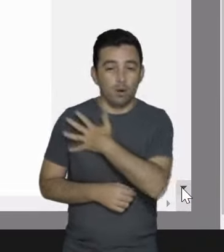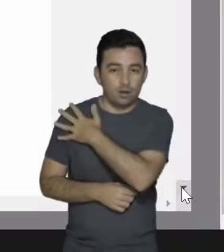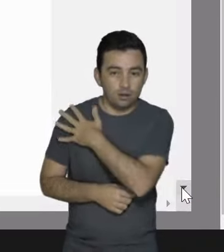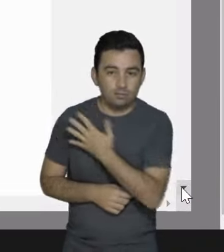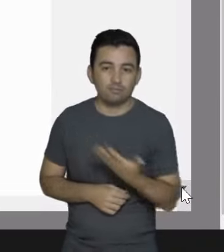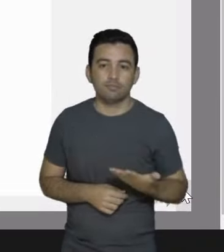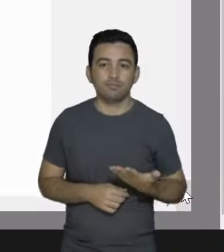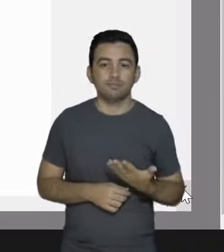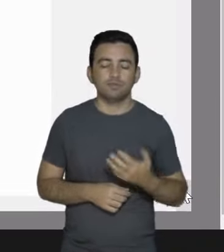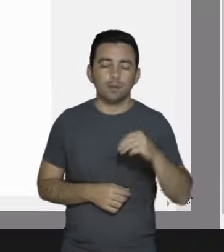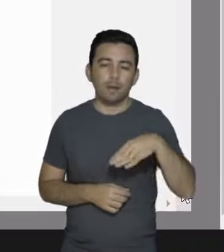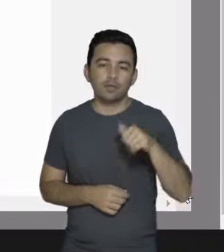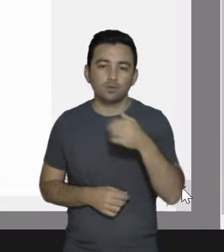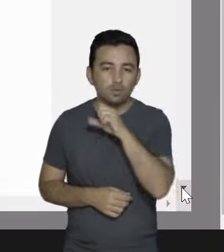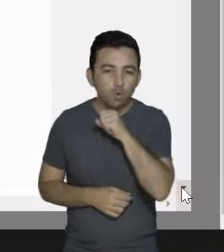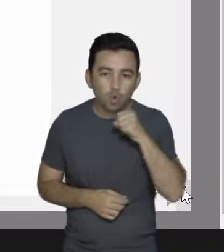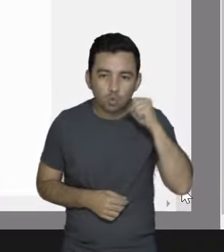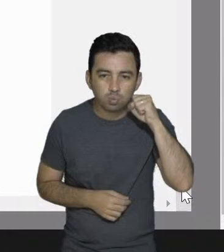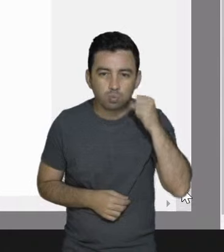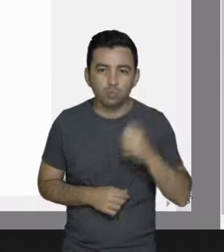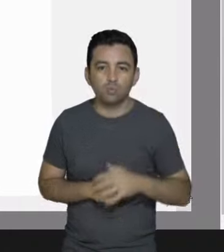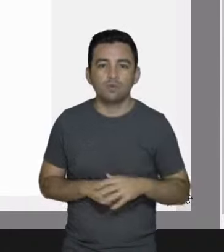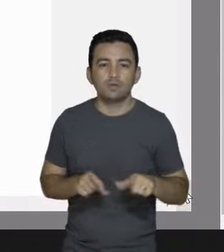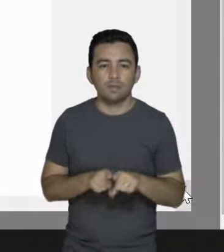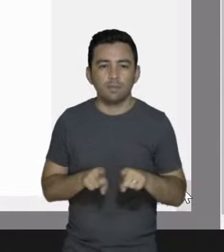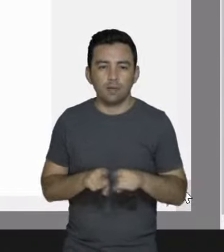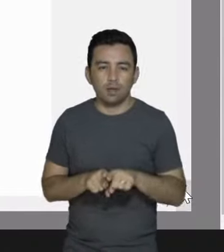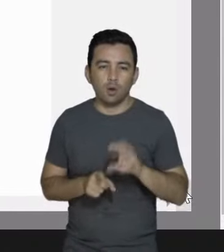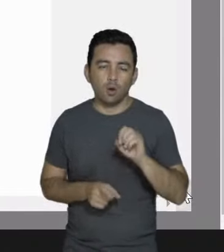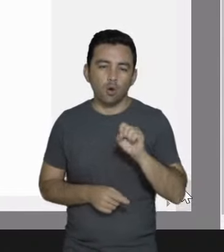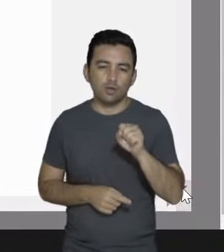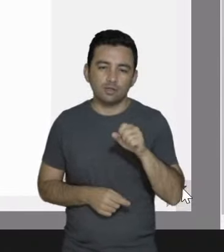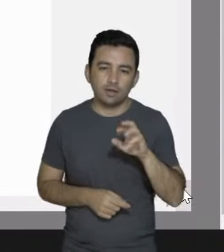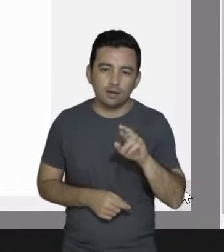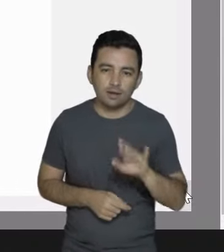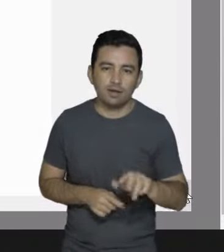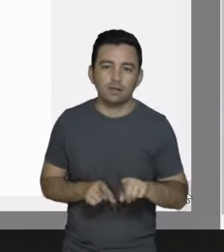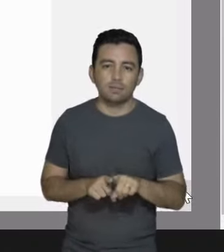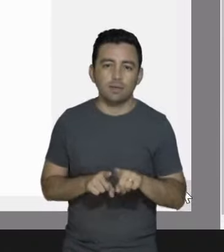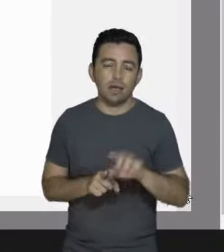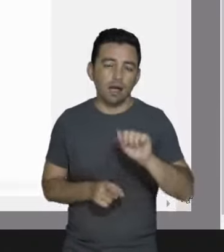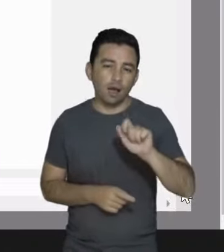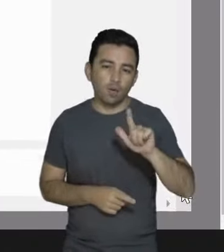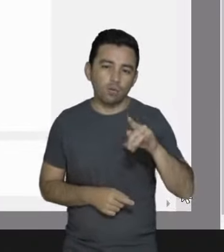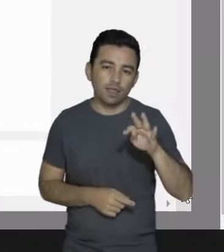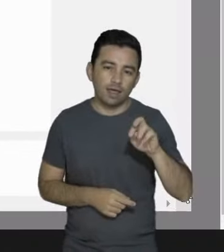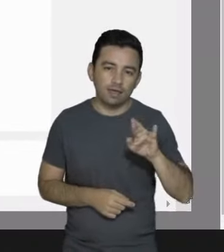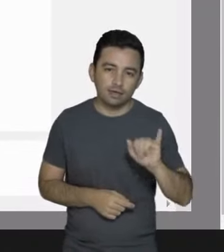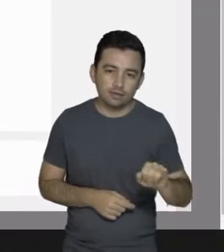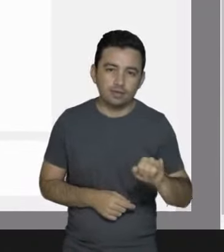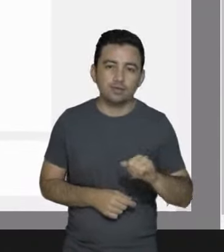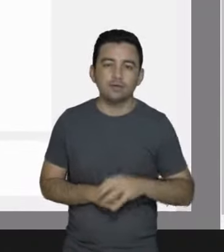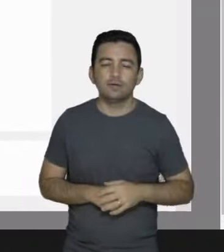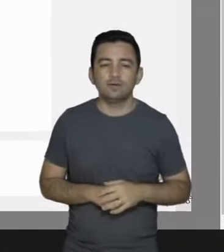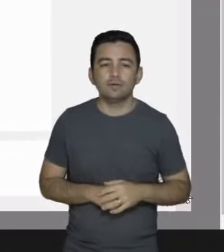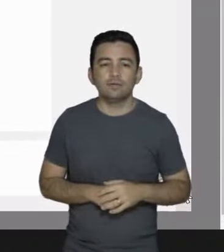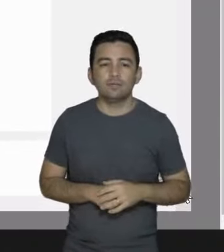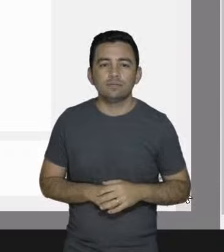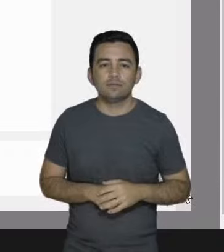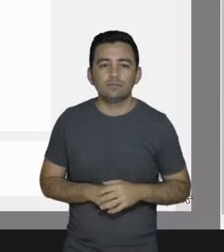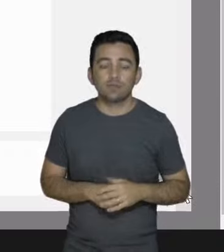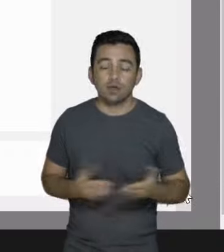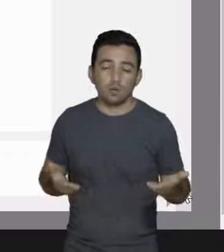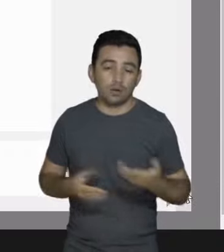Deputado massoco Deputado Oscar Gold Deputado Roney Weber Deputado Altair Silva Comissão de Direitos Humanos